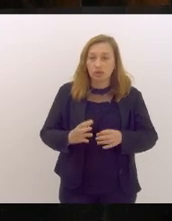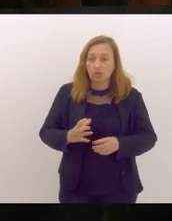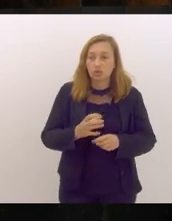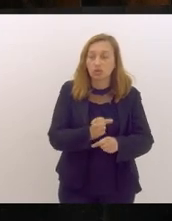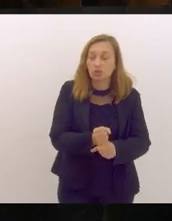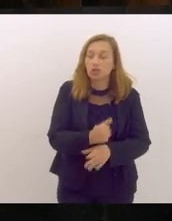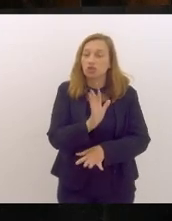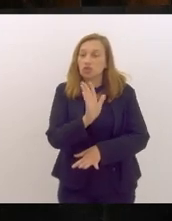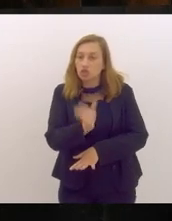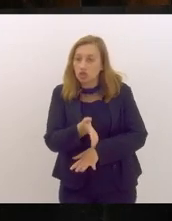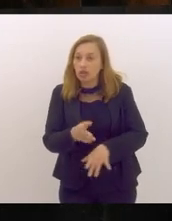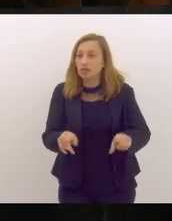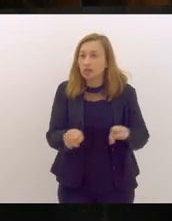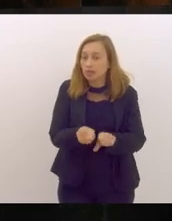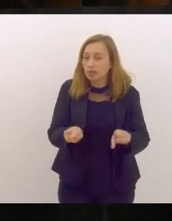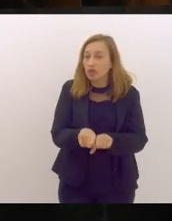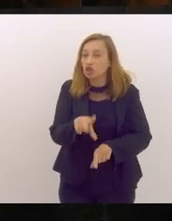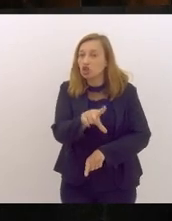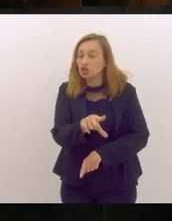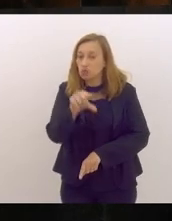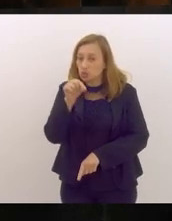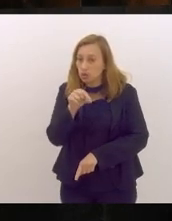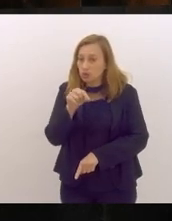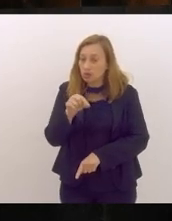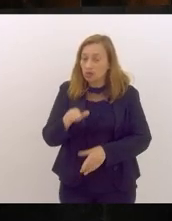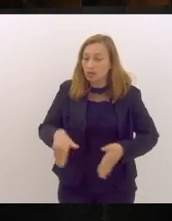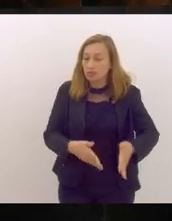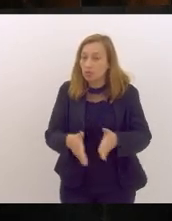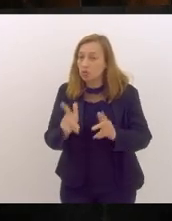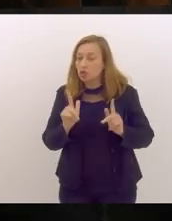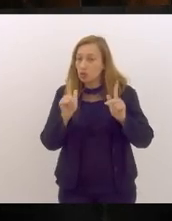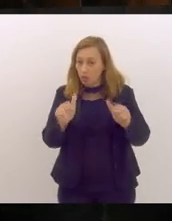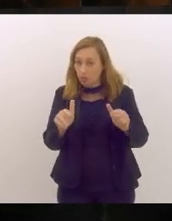já teria também decidido no mesmo caminho.